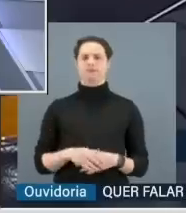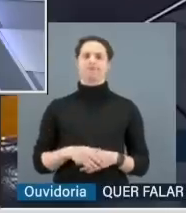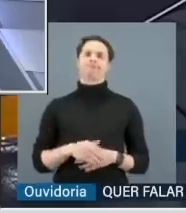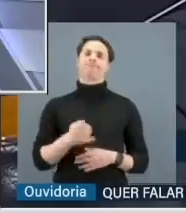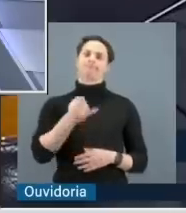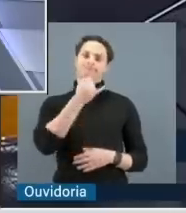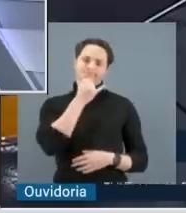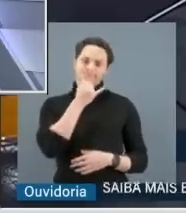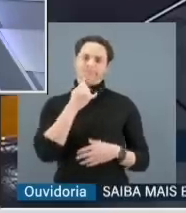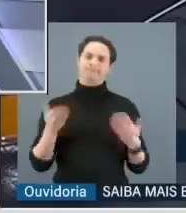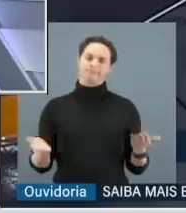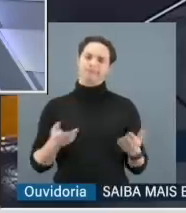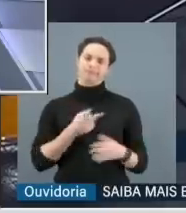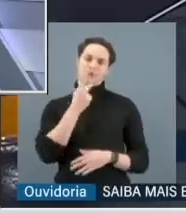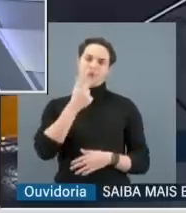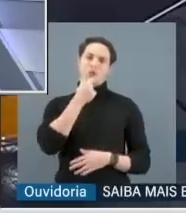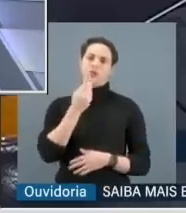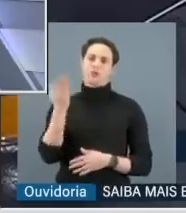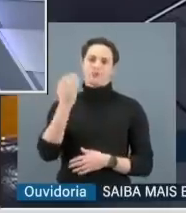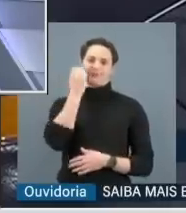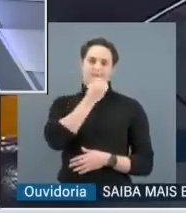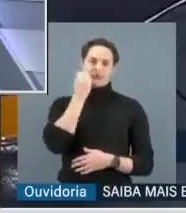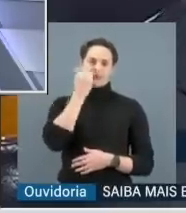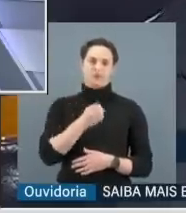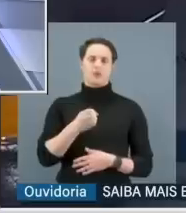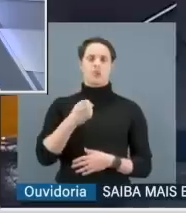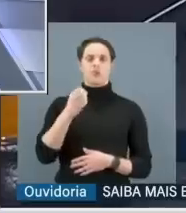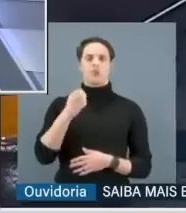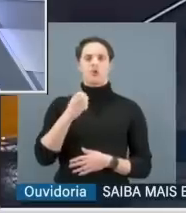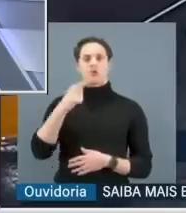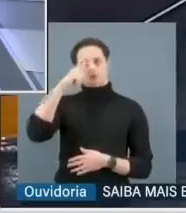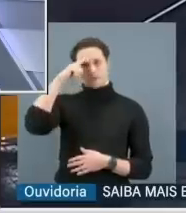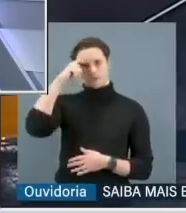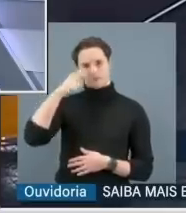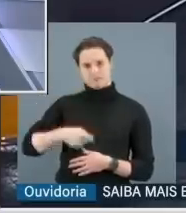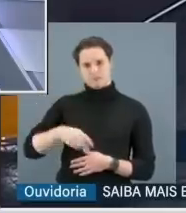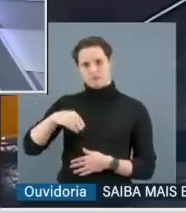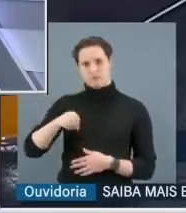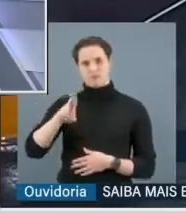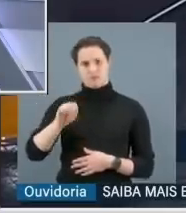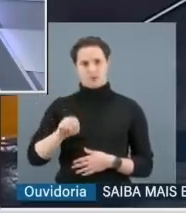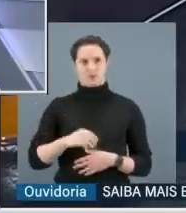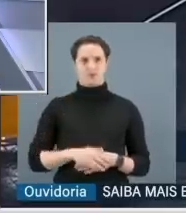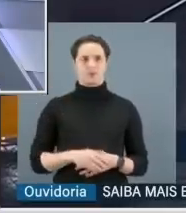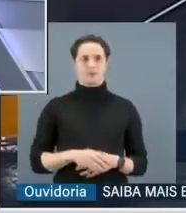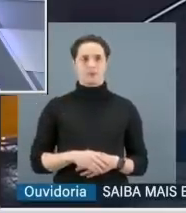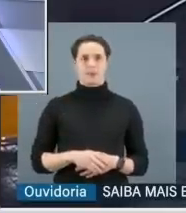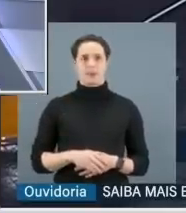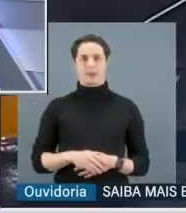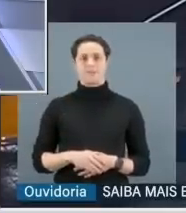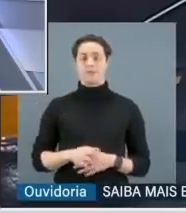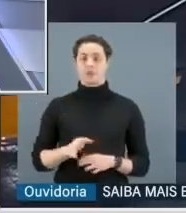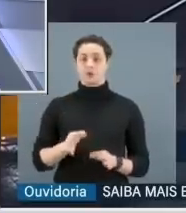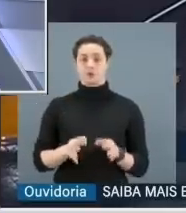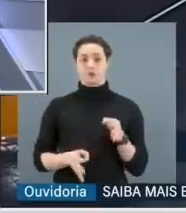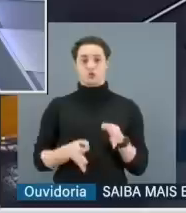qual ele está preso injustamente. Não estou dizendo que ele é inocente, mas que ele está preso injustamente, porque não existe